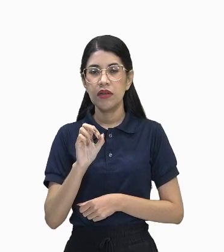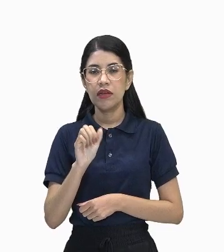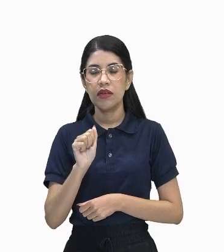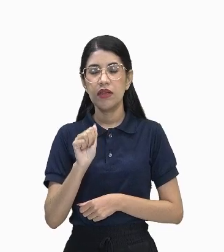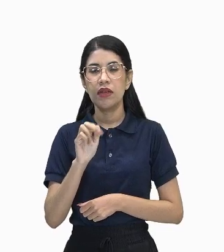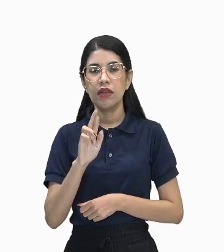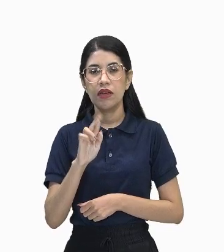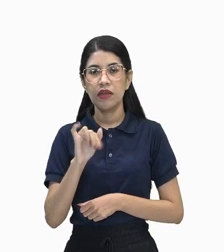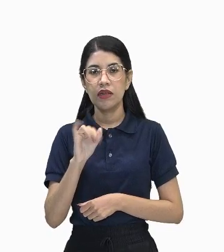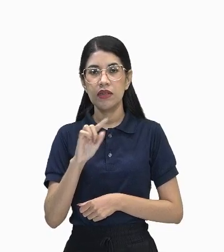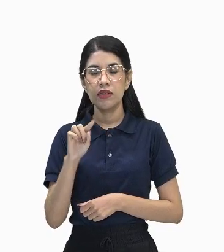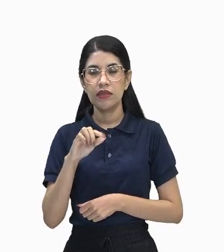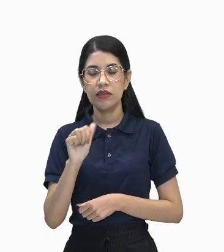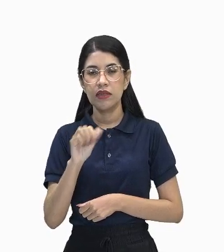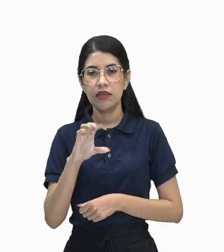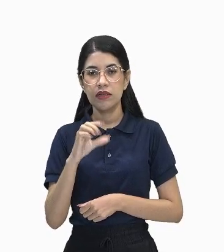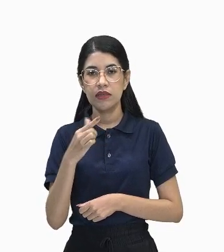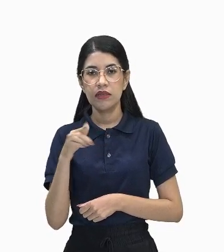Olha só.